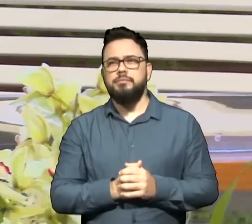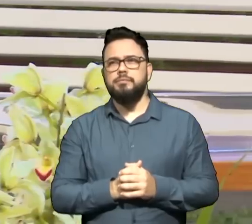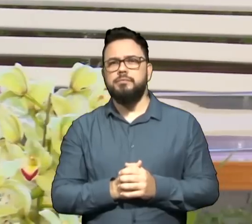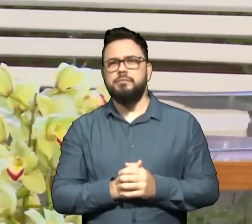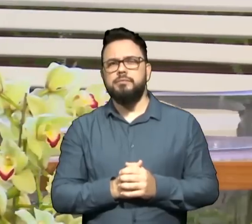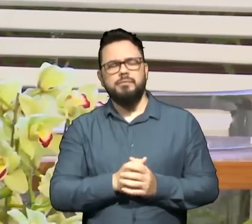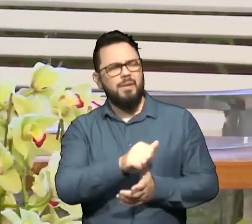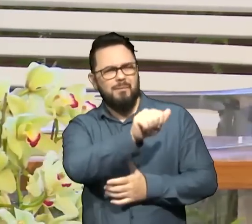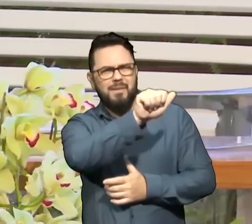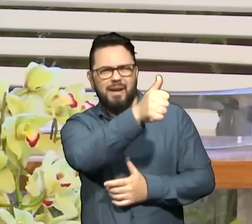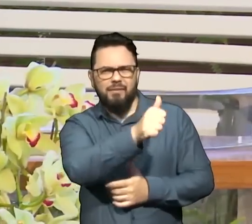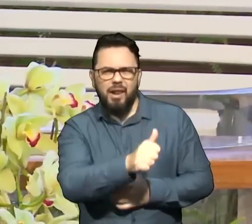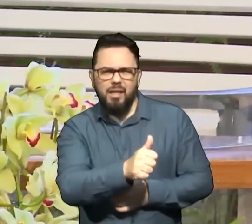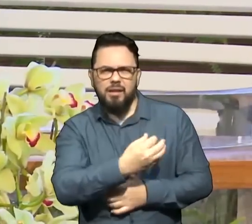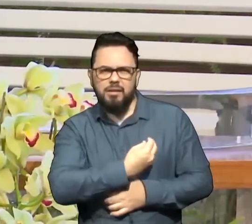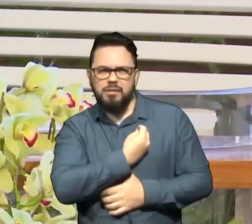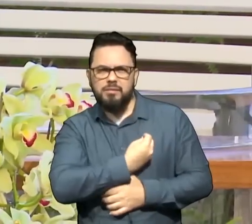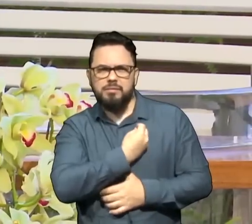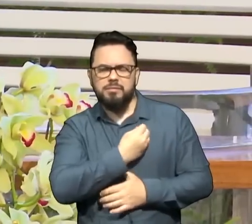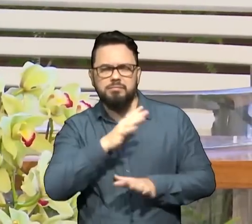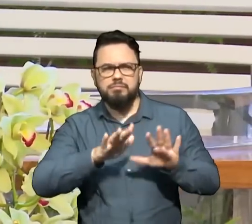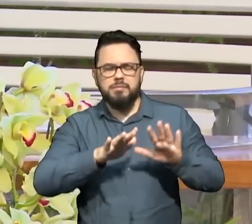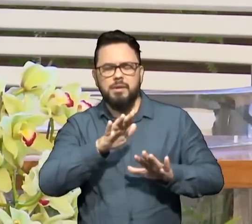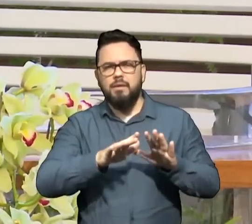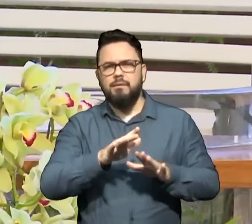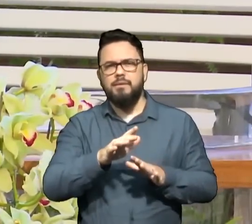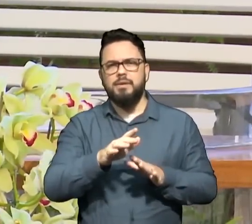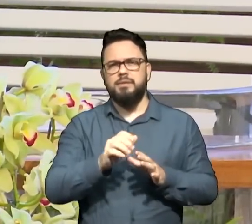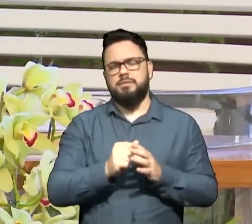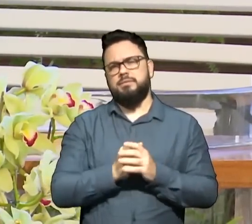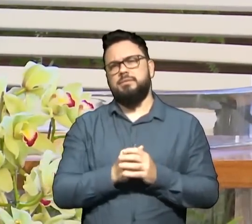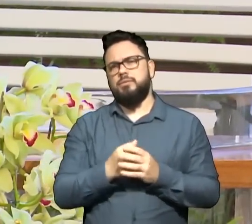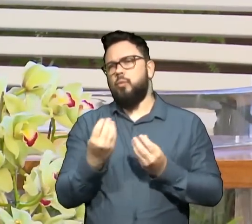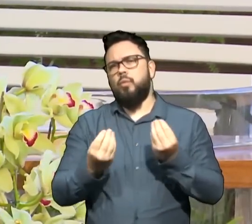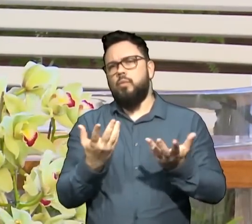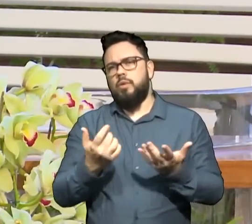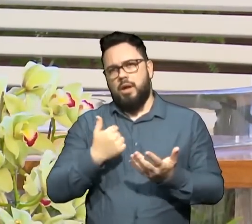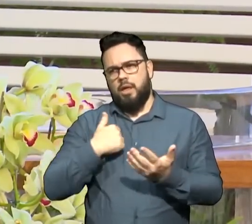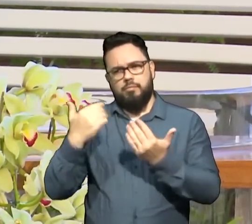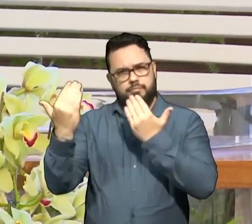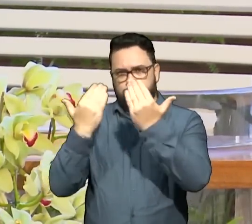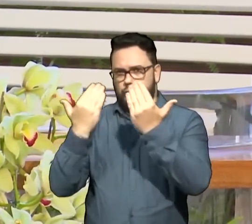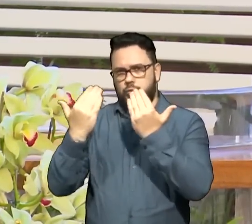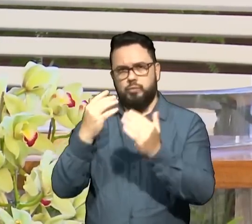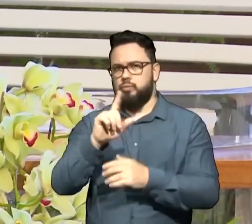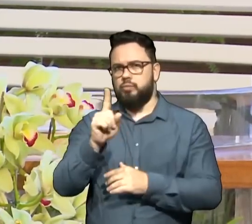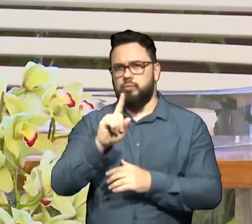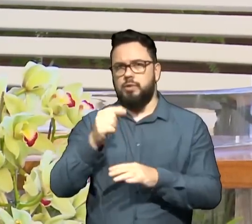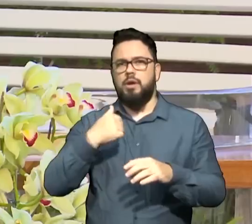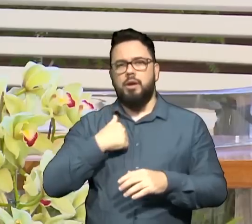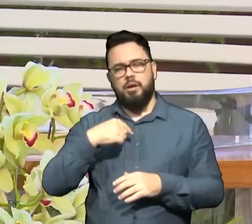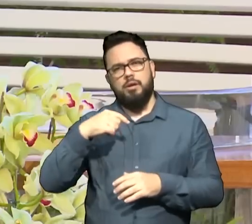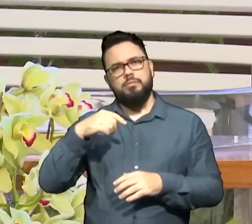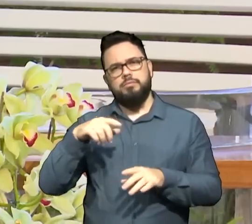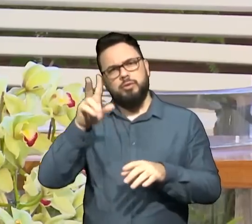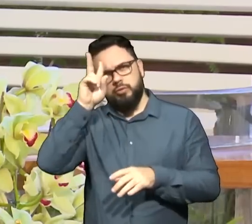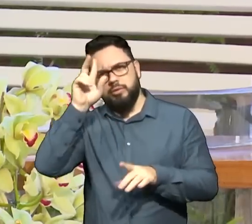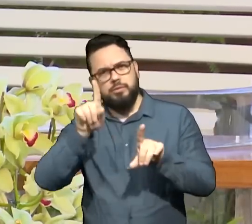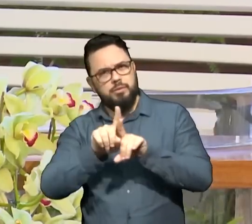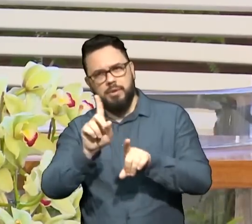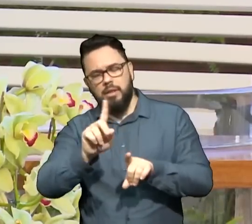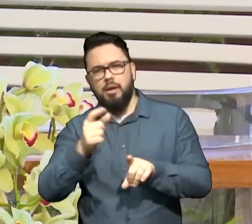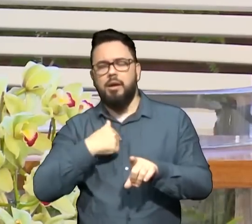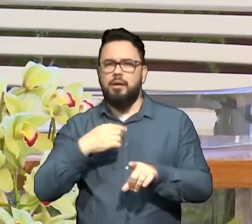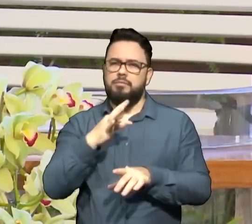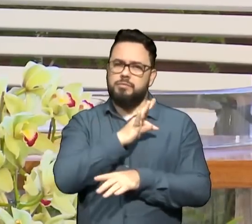psicobiografia talvez você nunca ouviu falar dessa palavra eu não sou psicólogo nem Historiador eu sou teólogo e arqueólogo